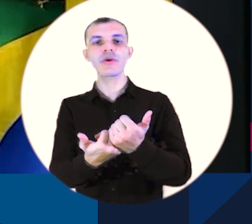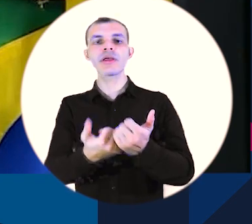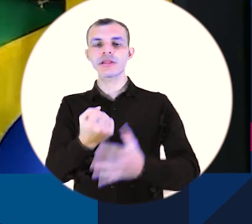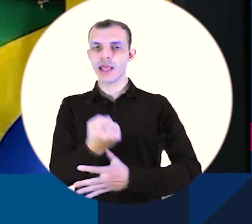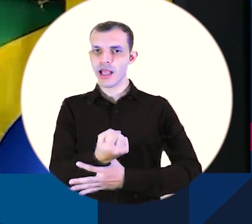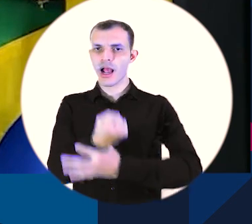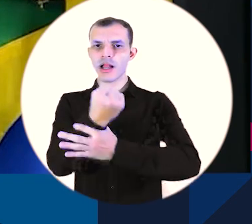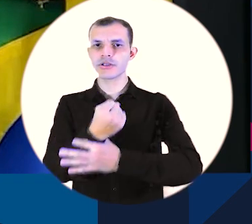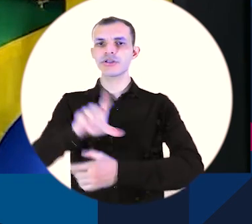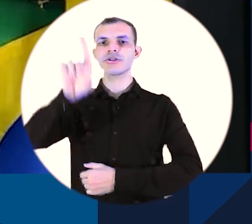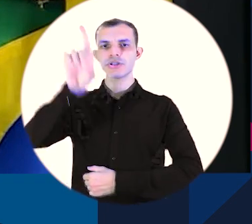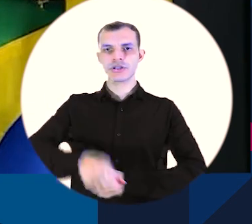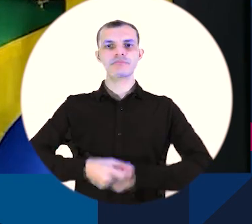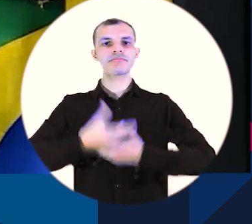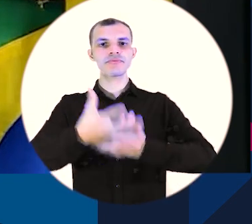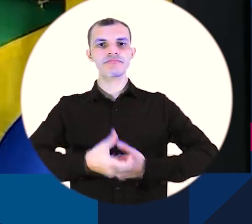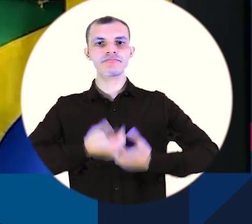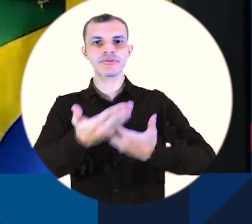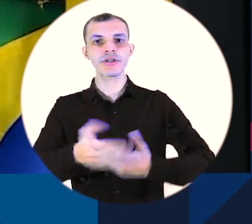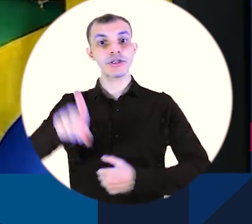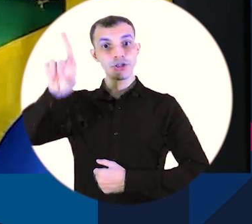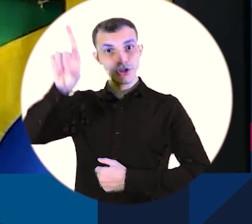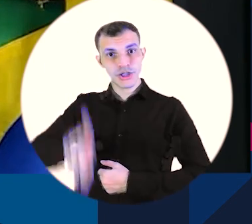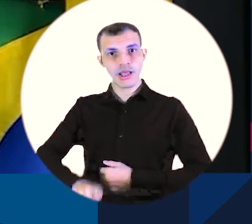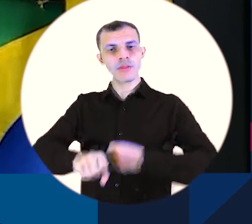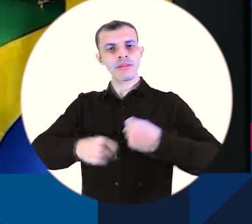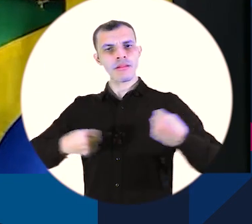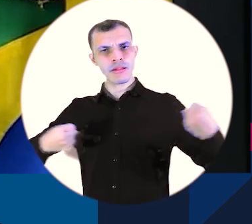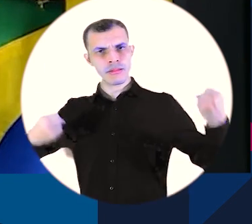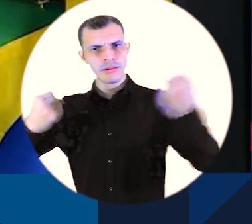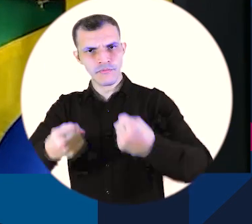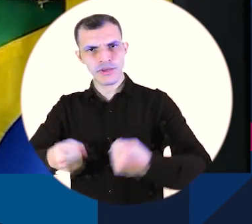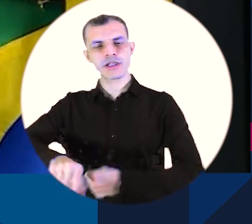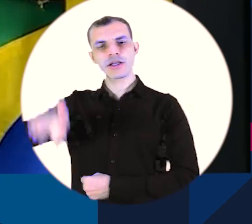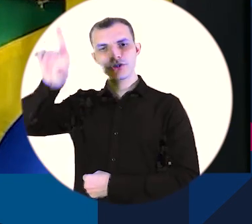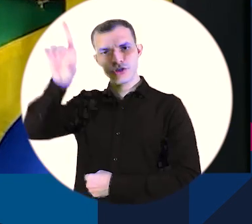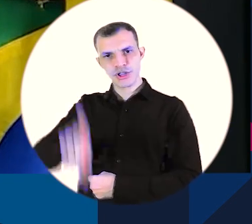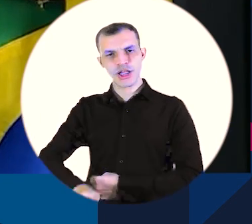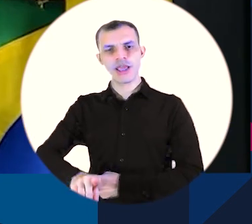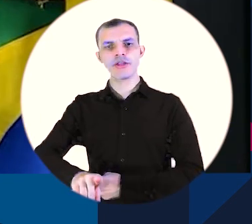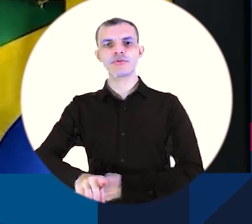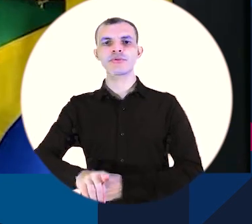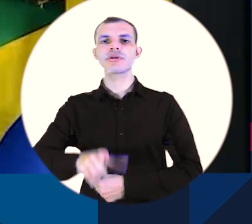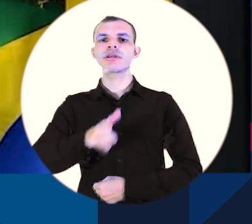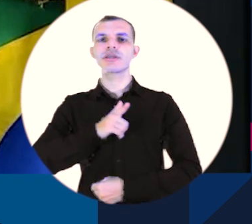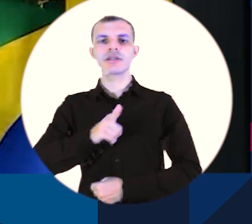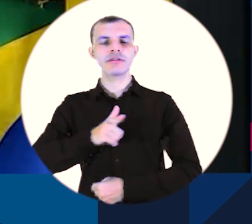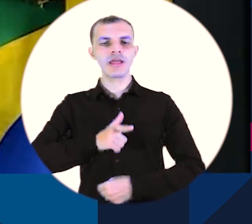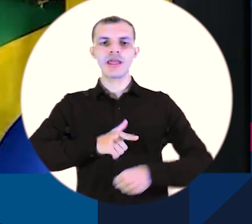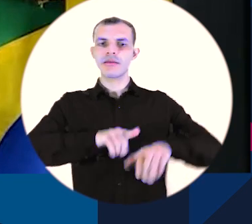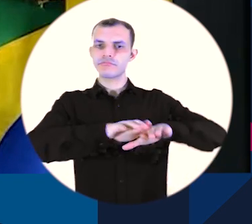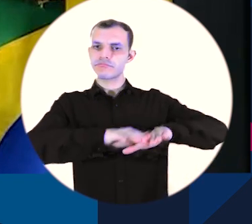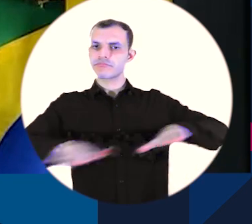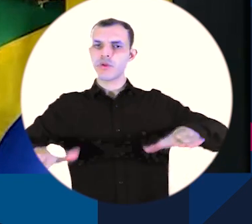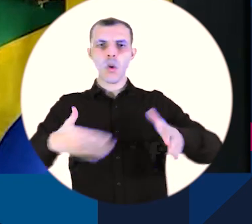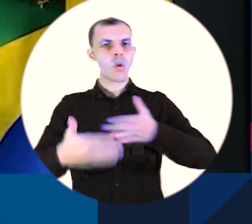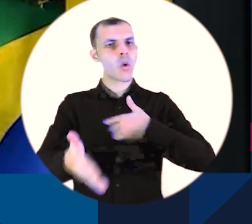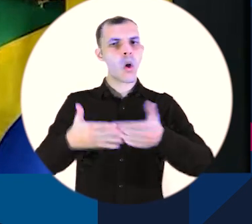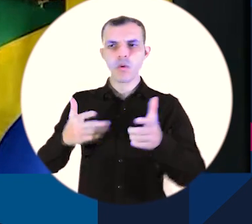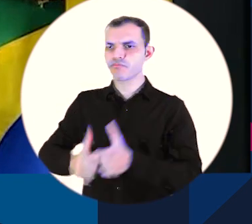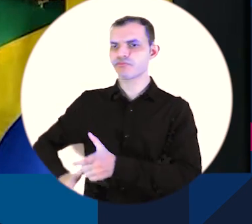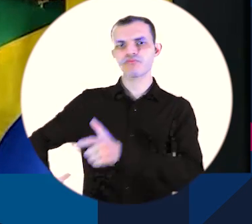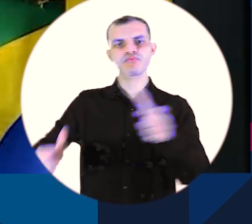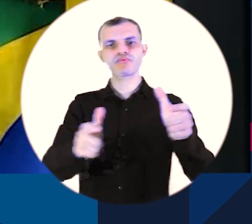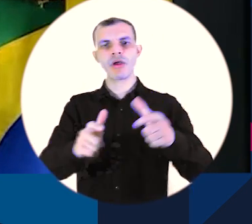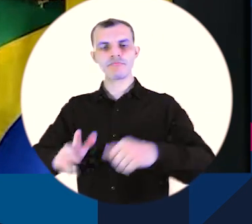Casa, a garantir o direito à palavra, o direito de defesa, o direito a se utilizar da voz em toda e